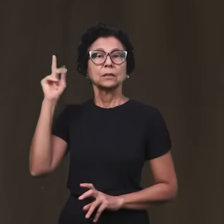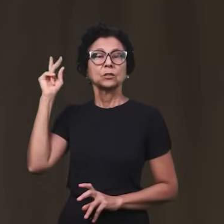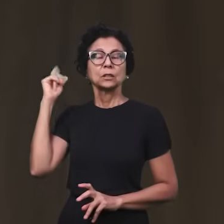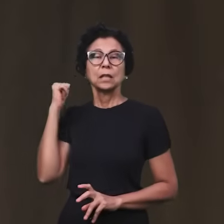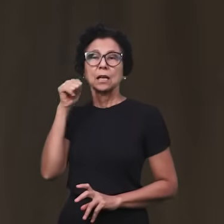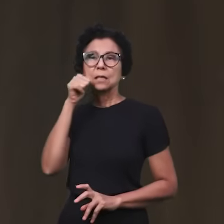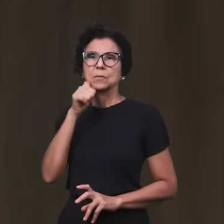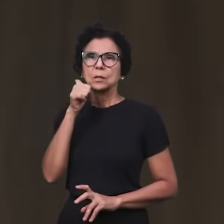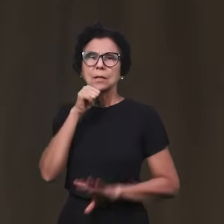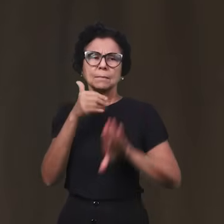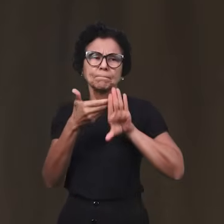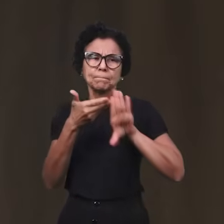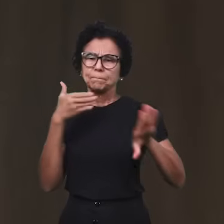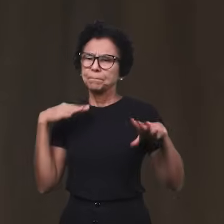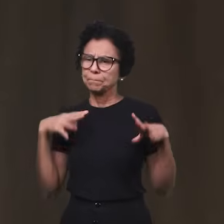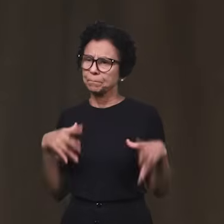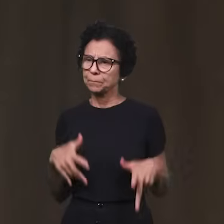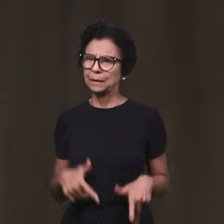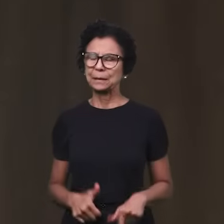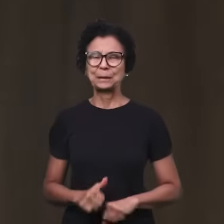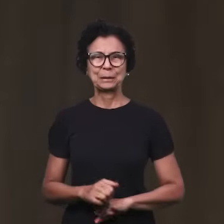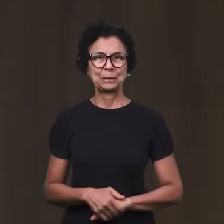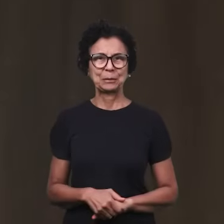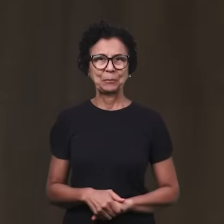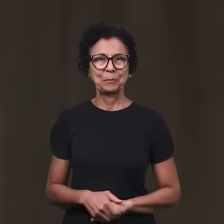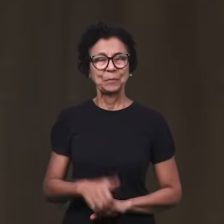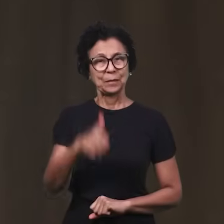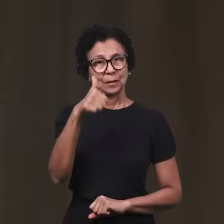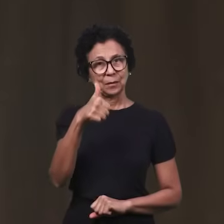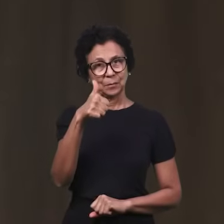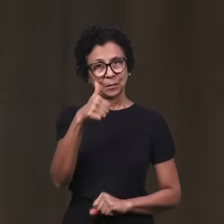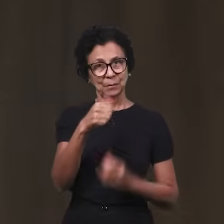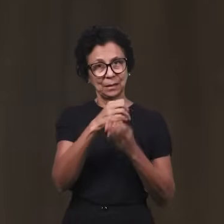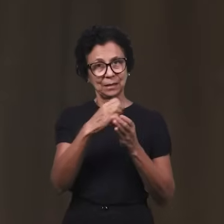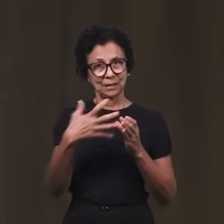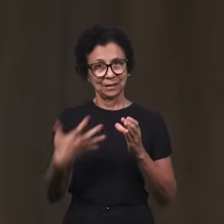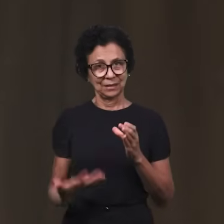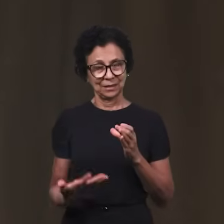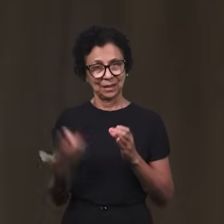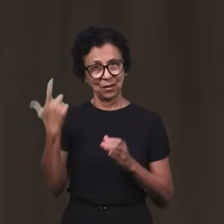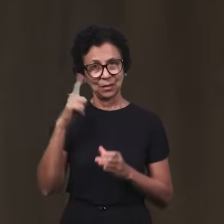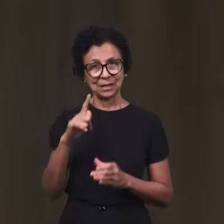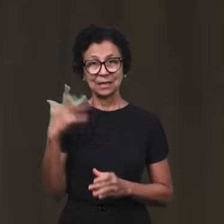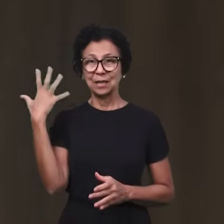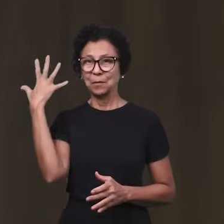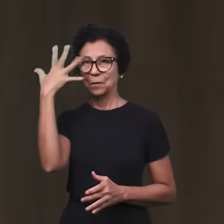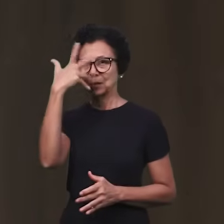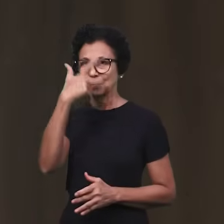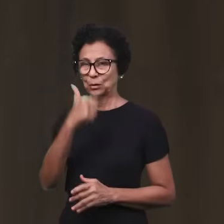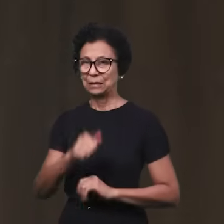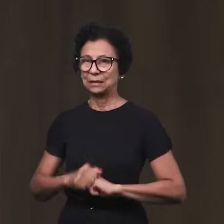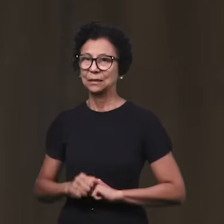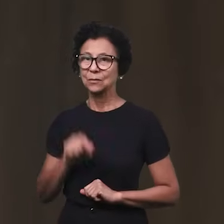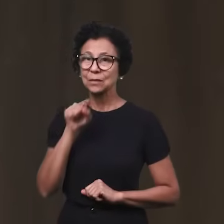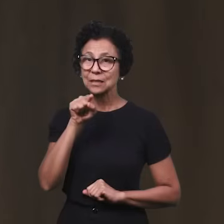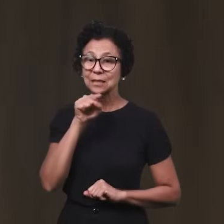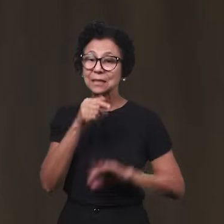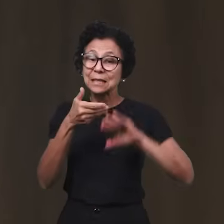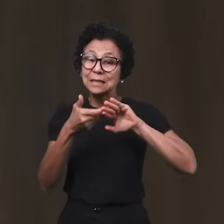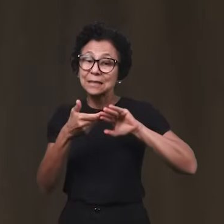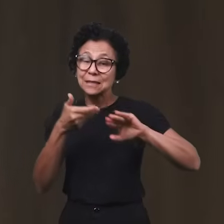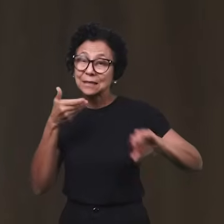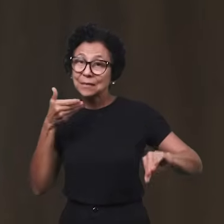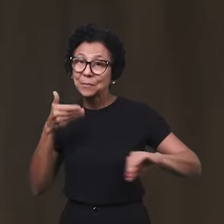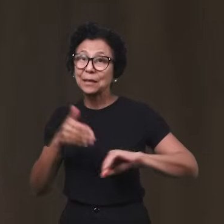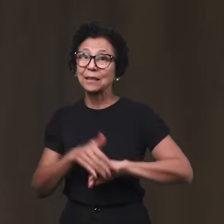também antigamente as santas mulheres. Então, a primeira característica para alcançar essa beleza incorruptível é ser santa.